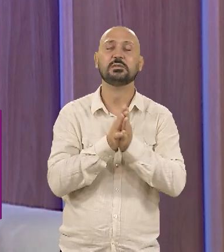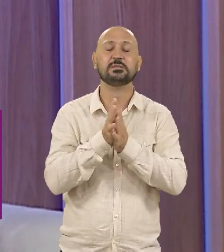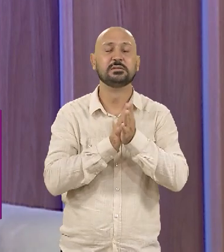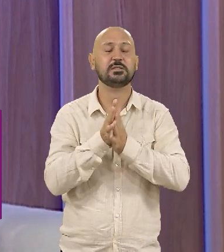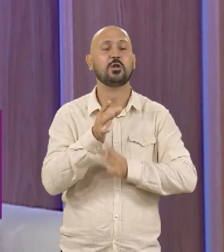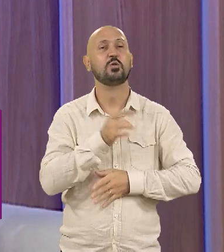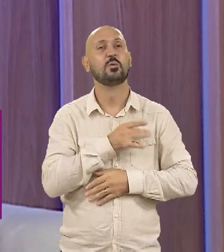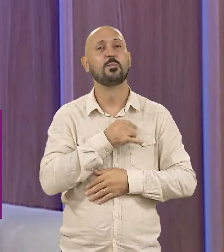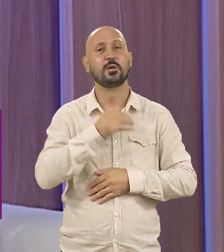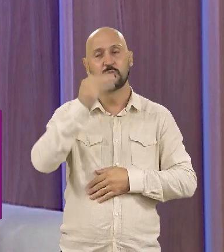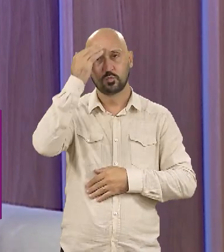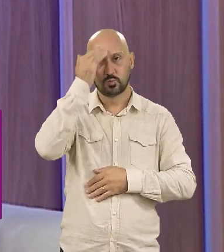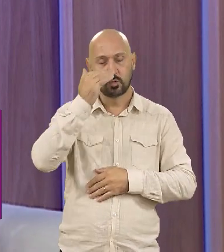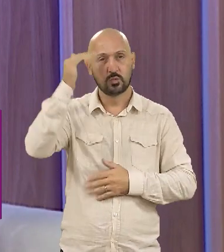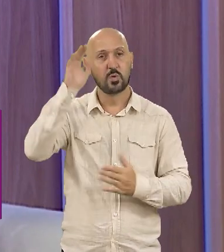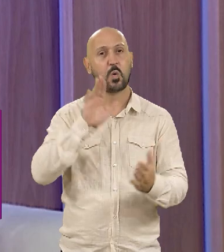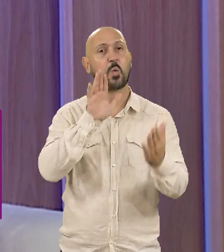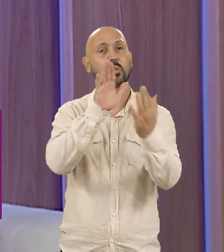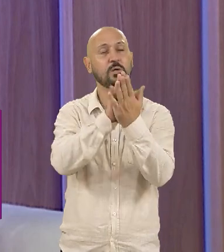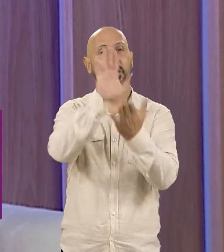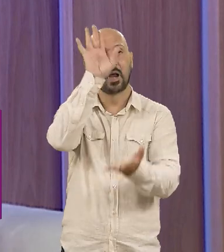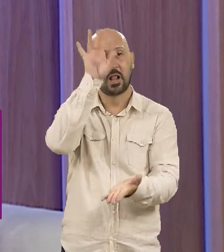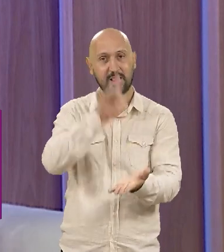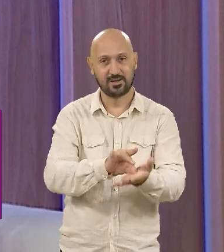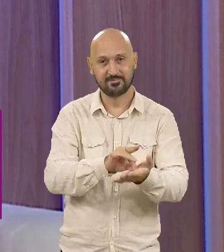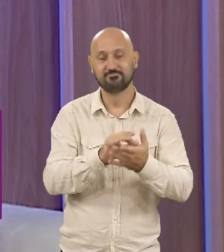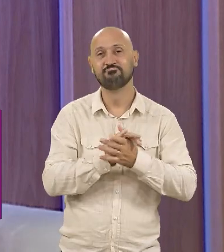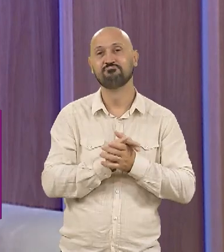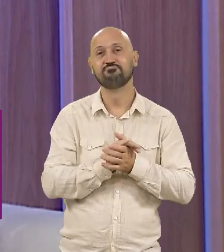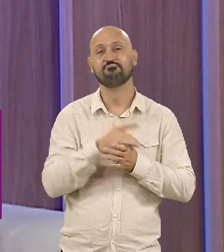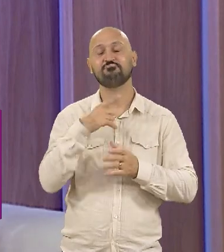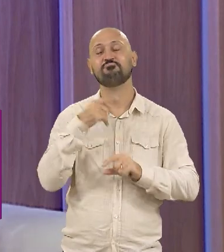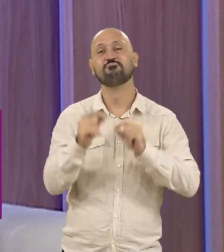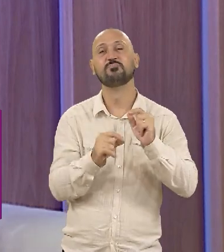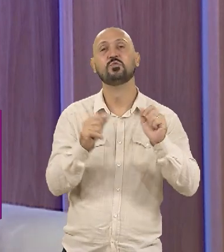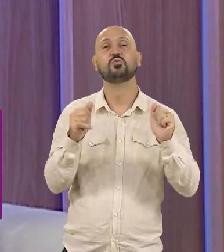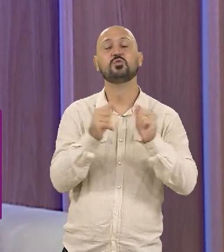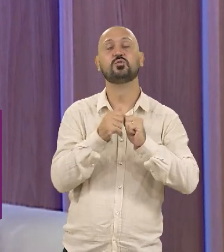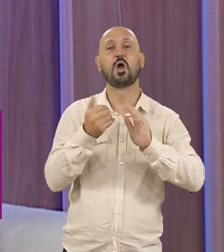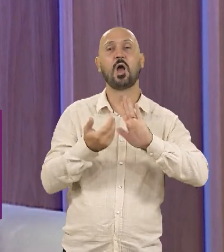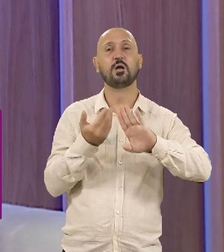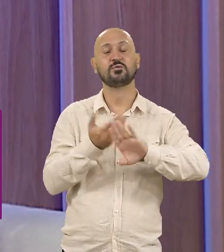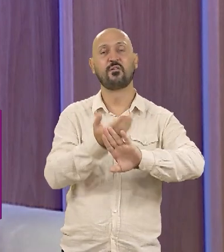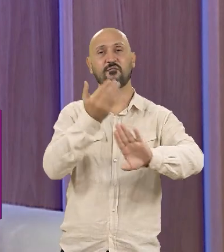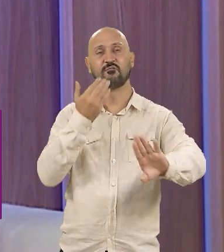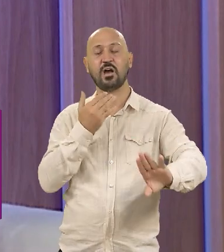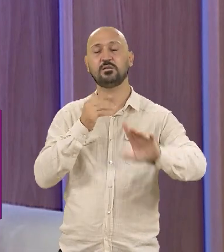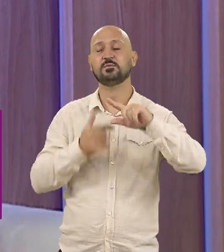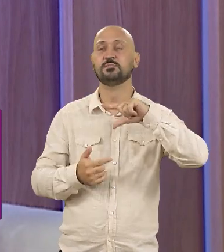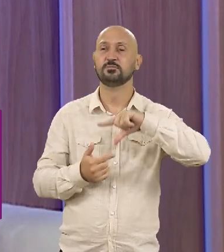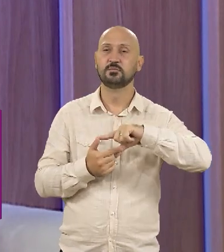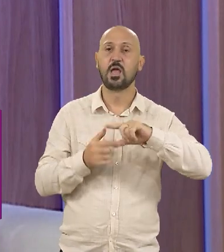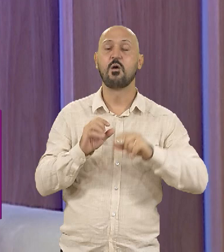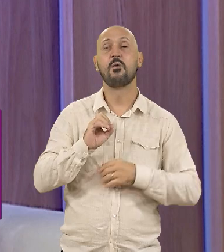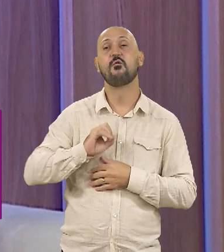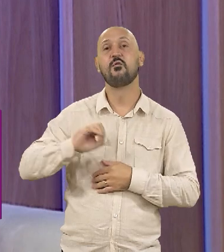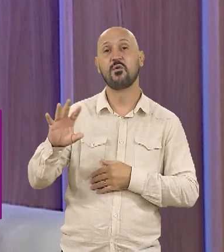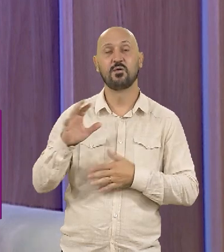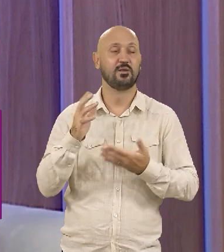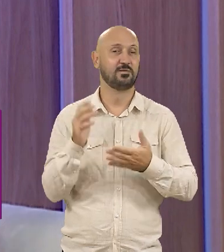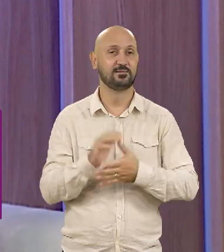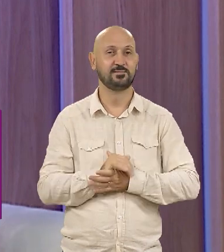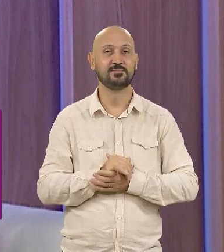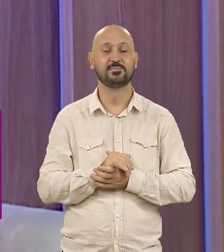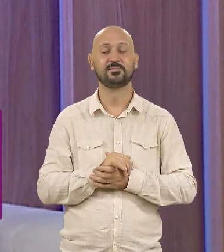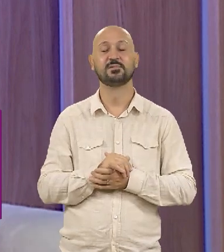Ele fica totalmente dissociado dessa realidade, uma fuga dessa realidade. Então ele precisa entender que a